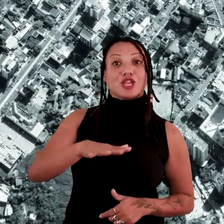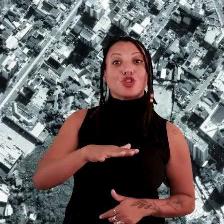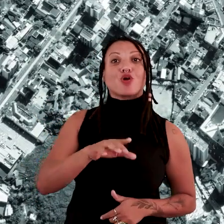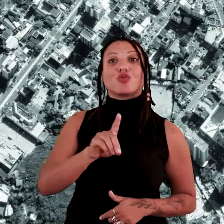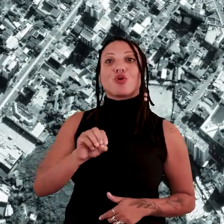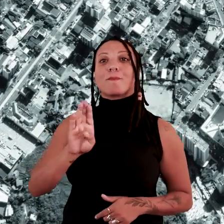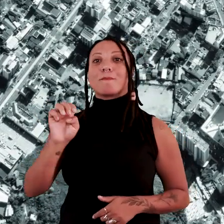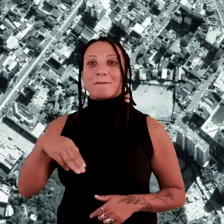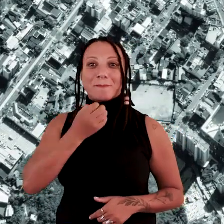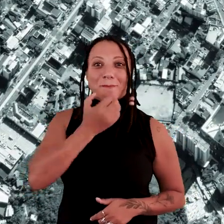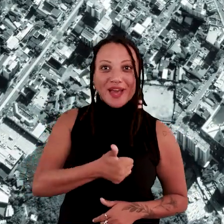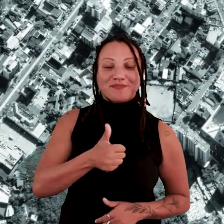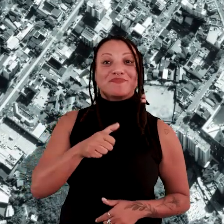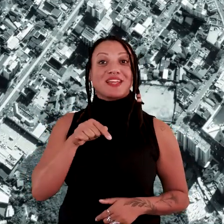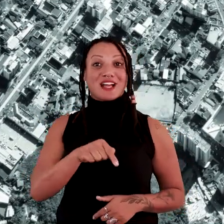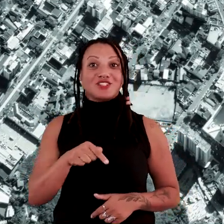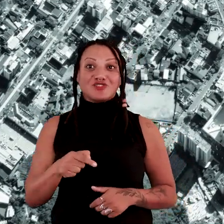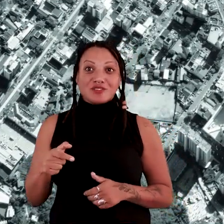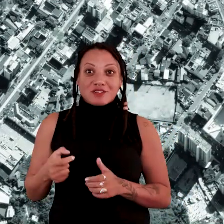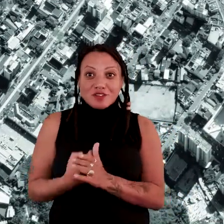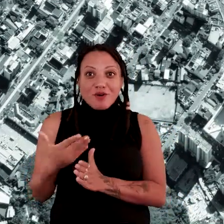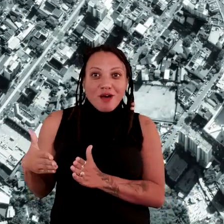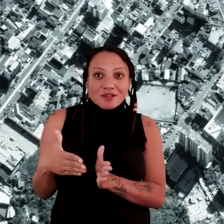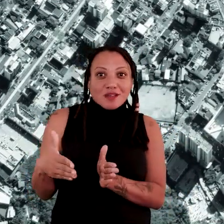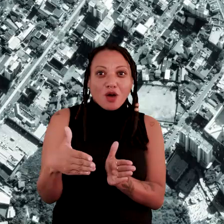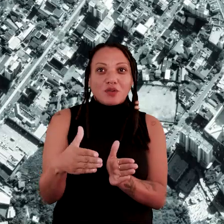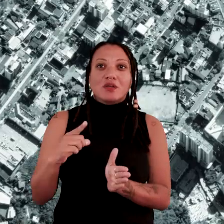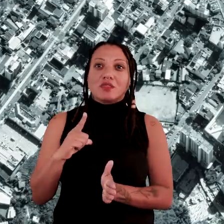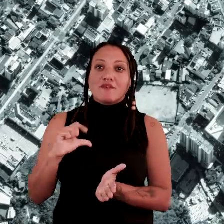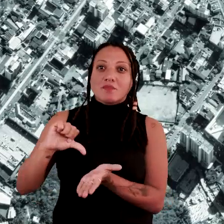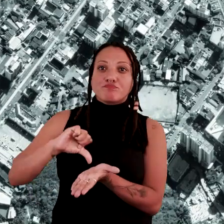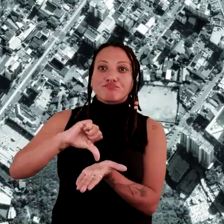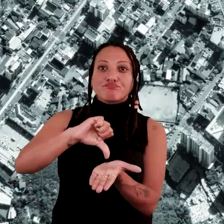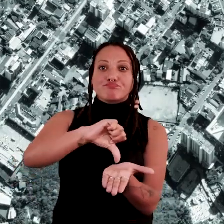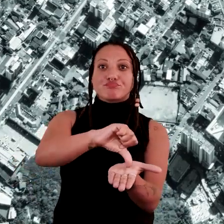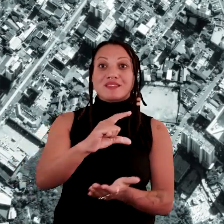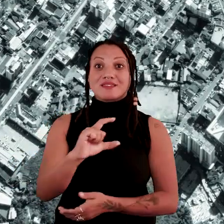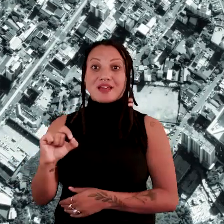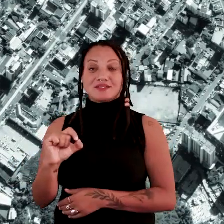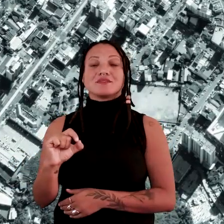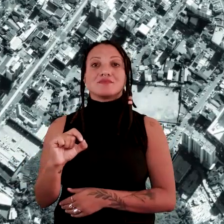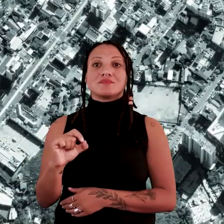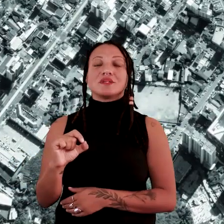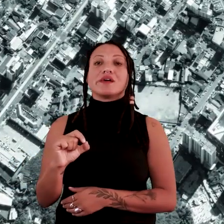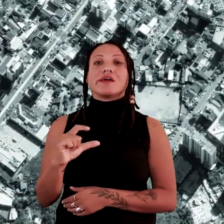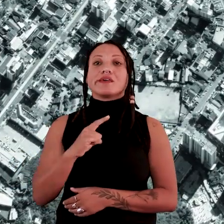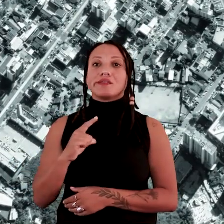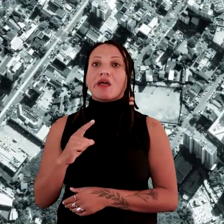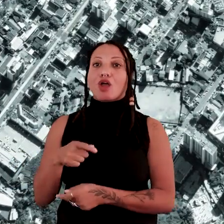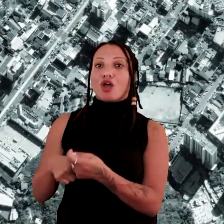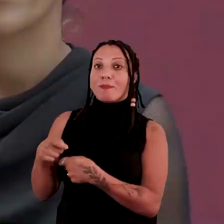que pegou comércios, igrejas, casas, moradores, onde a gente